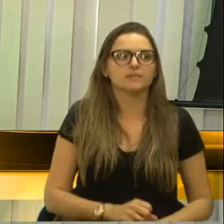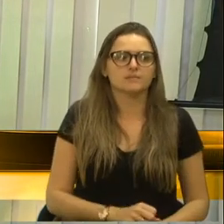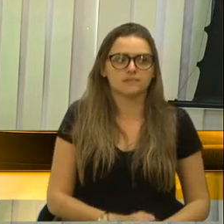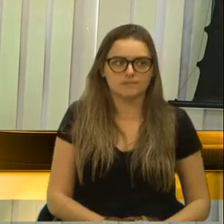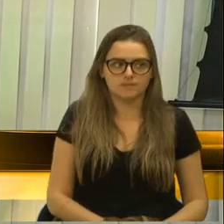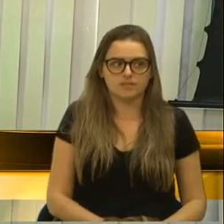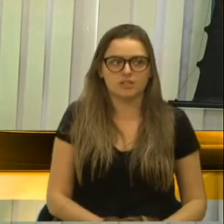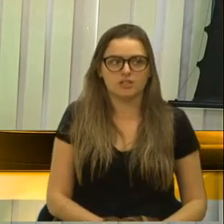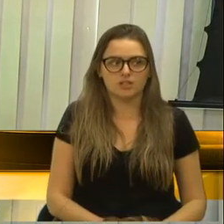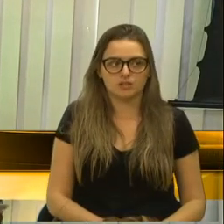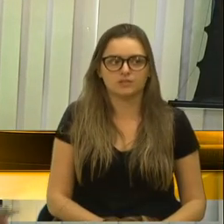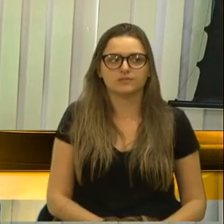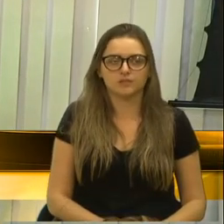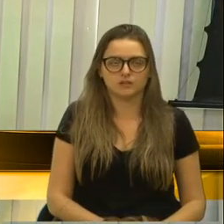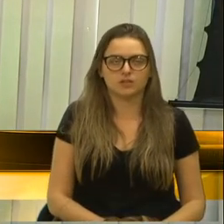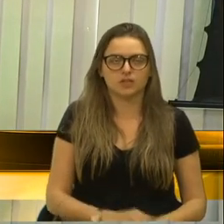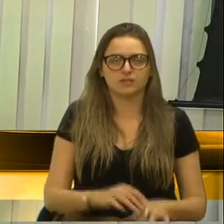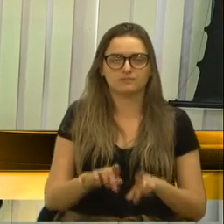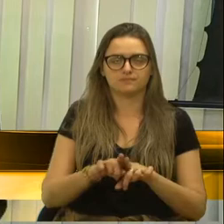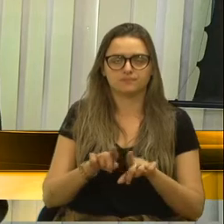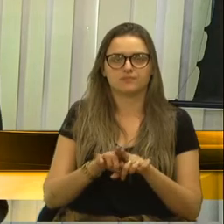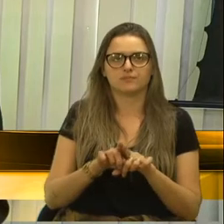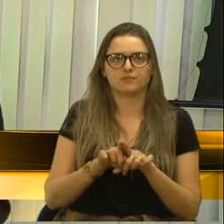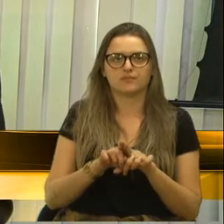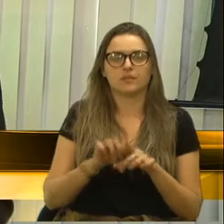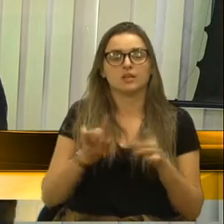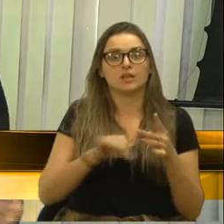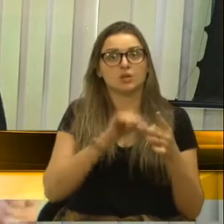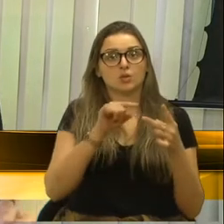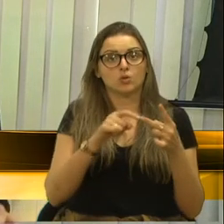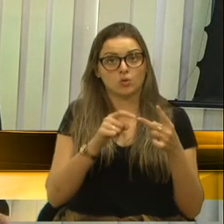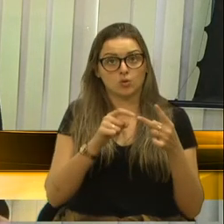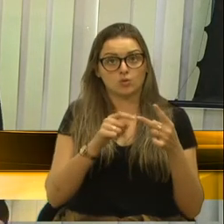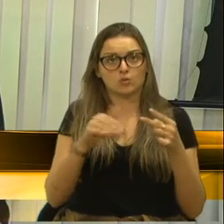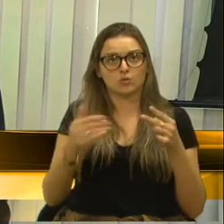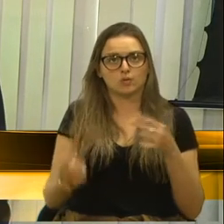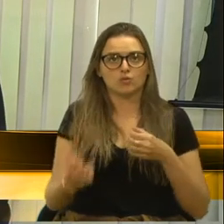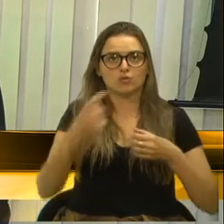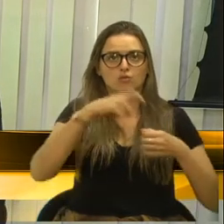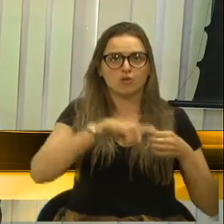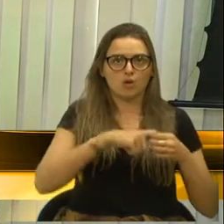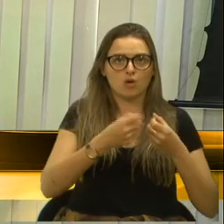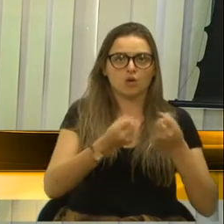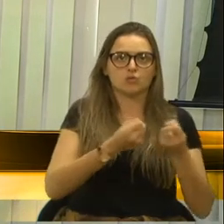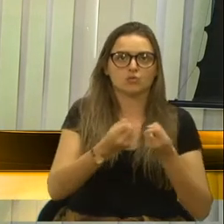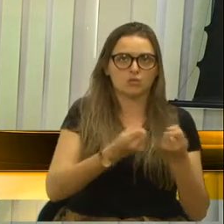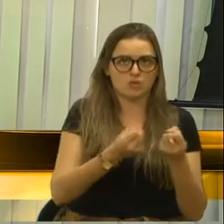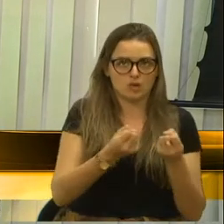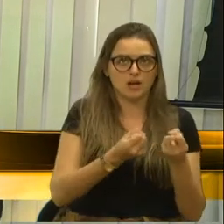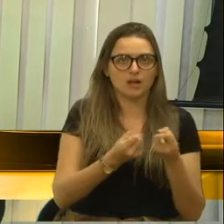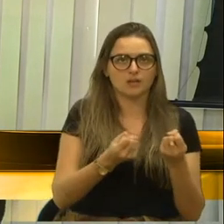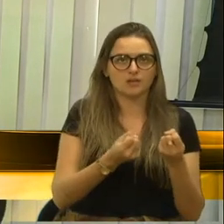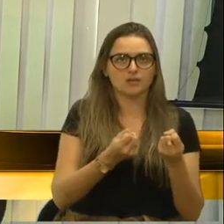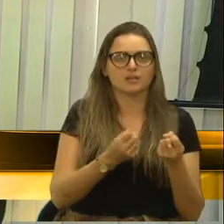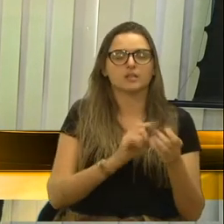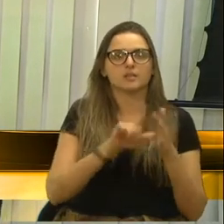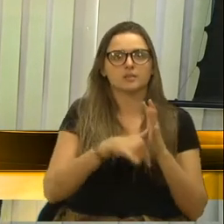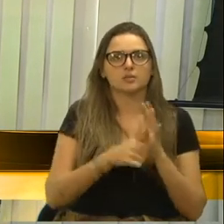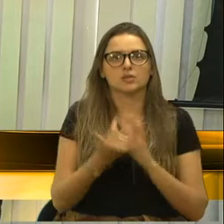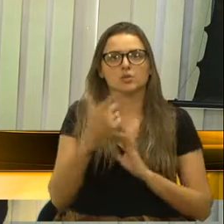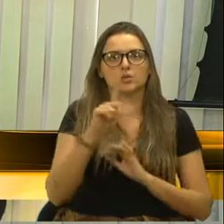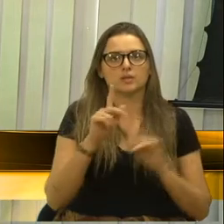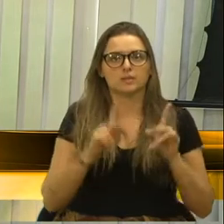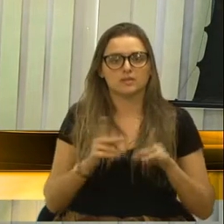van, um turno de manhã e o outro, quando retorna esse veículo, em seguida